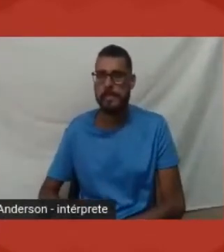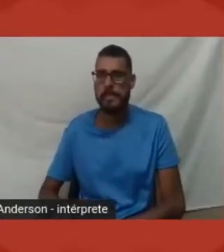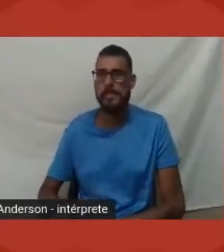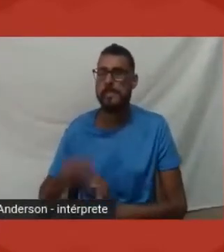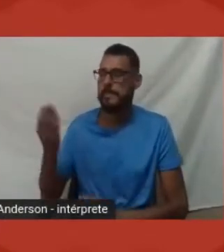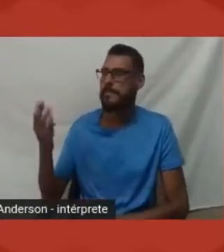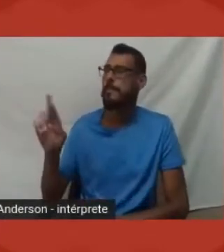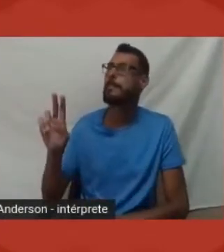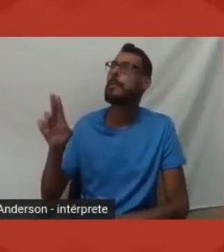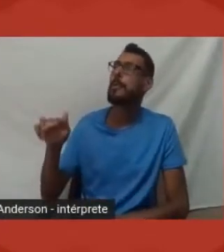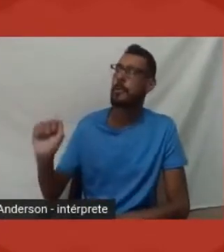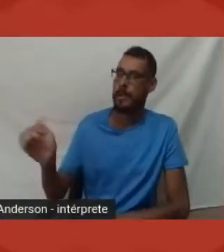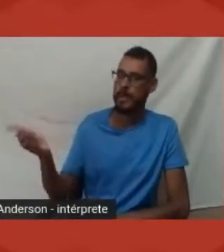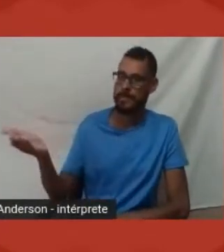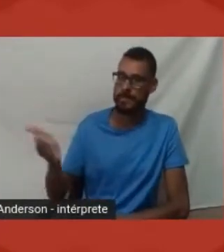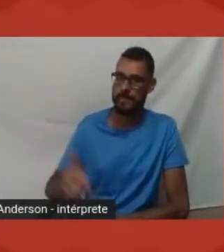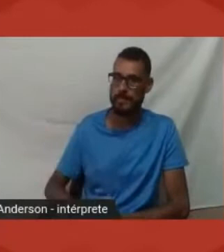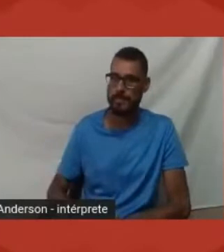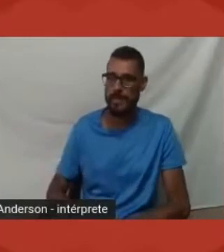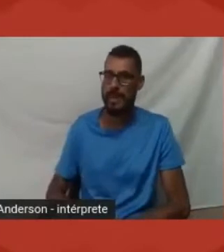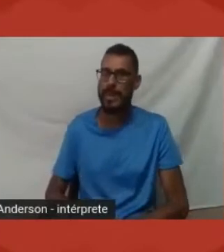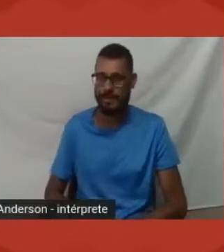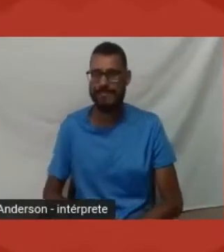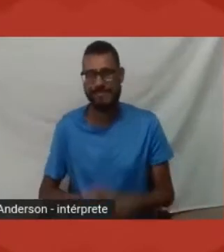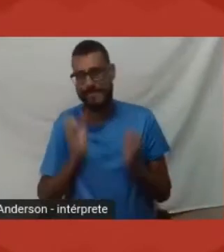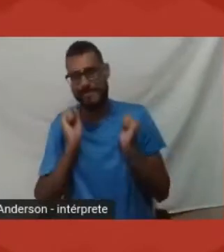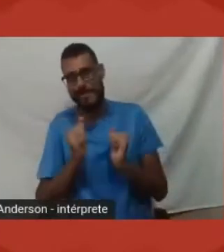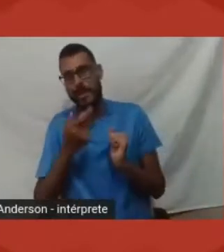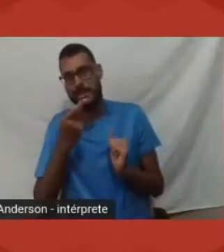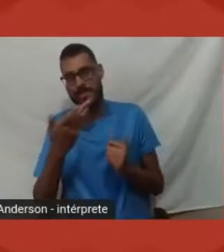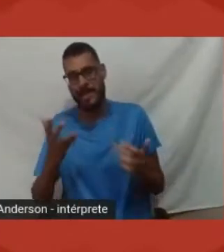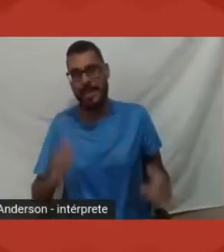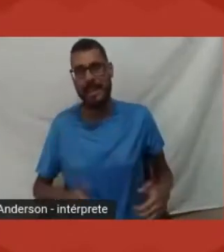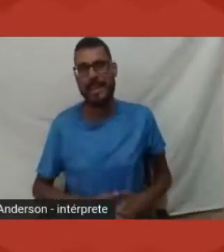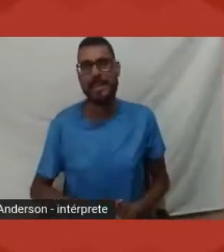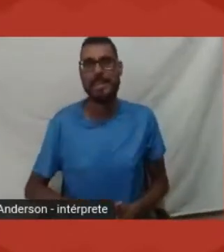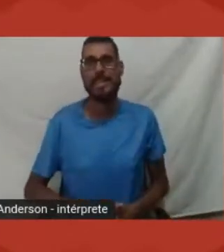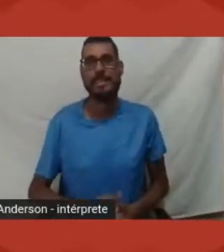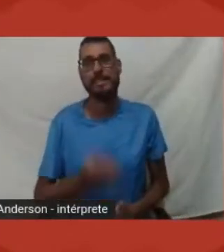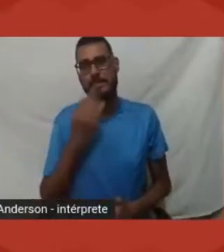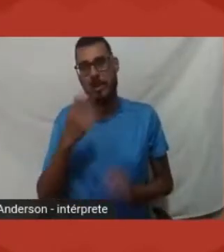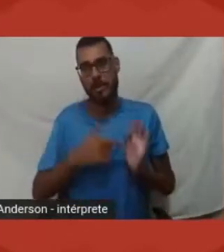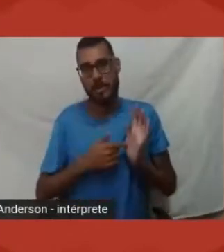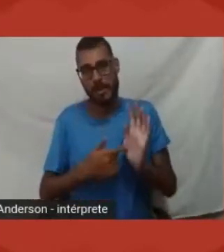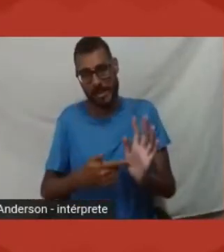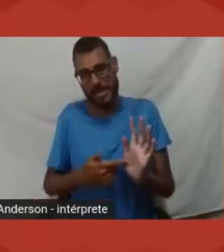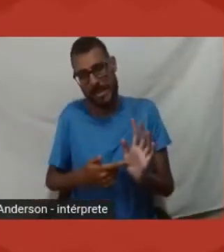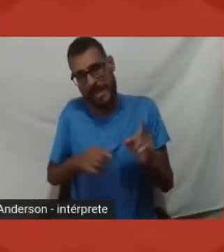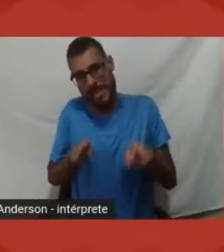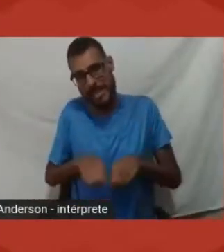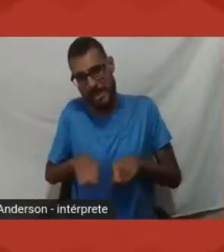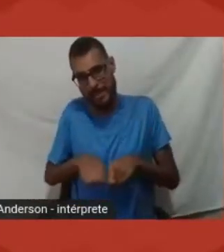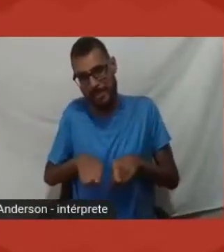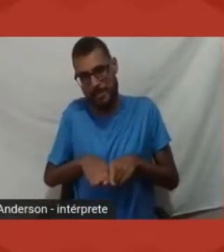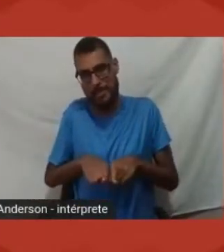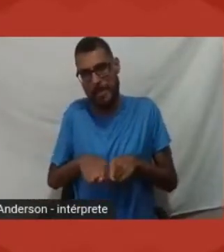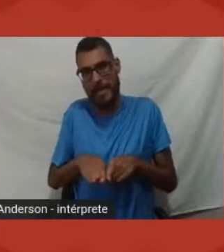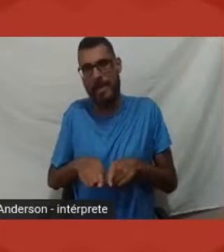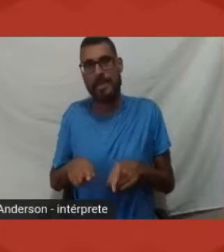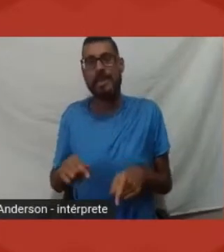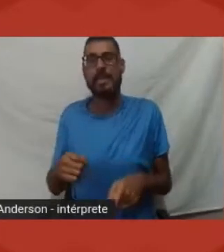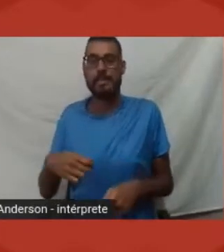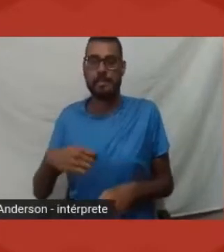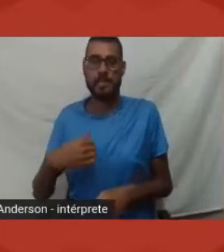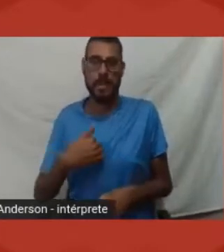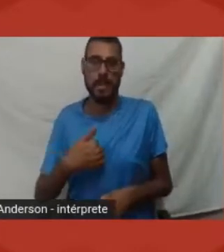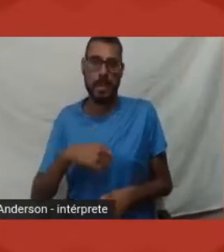Bruna? Pode ser, eu posso falar. Deixa eu me apresentar, então, também. Eu sou